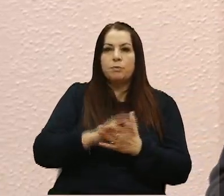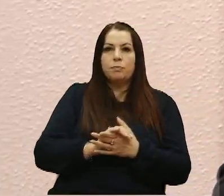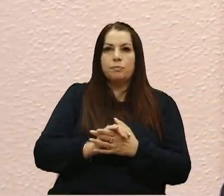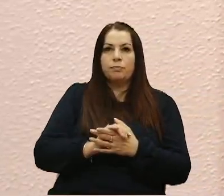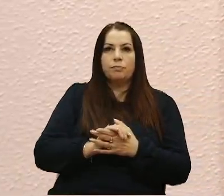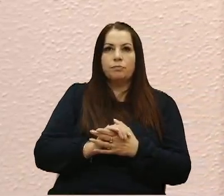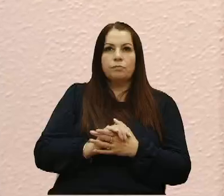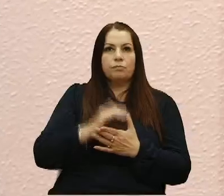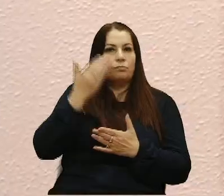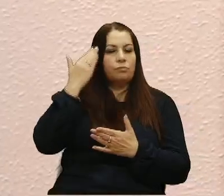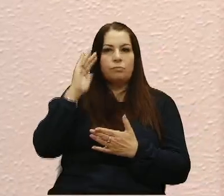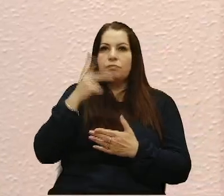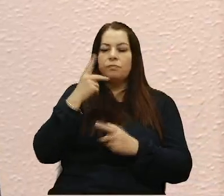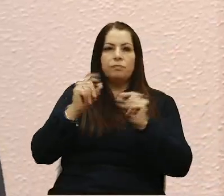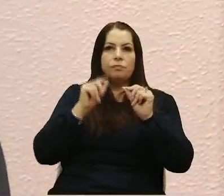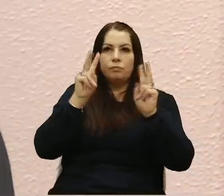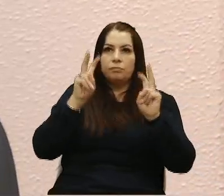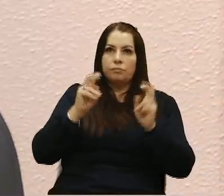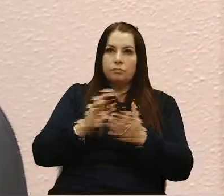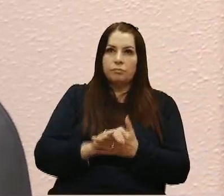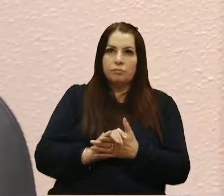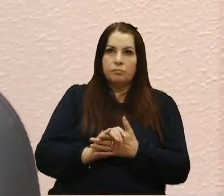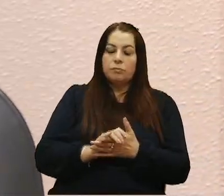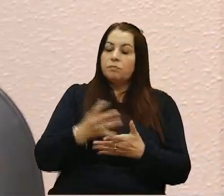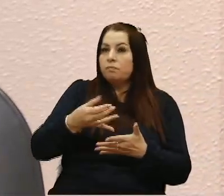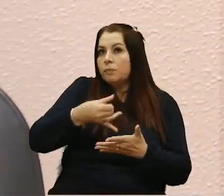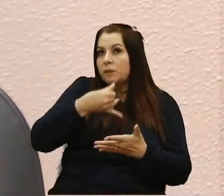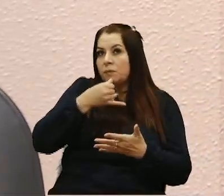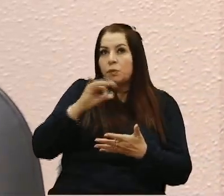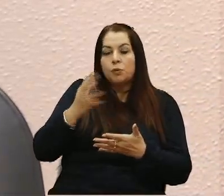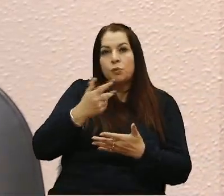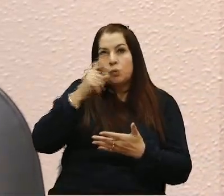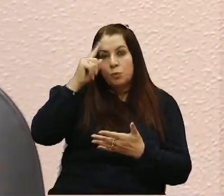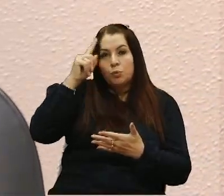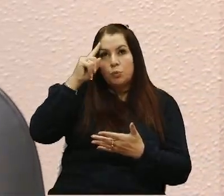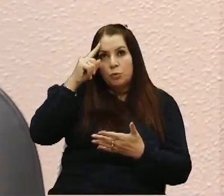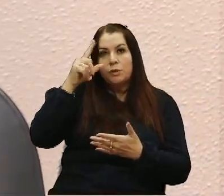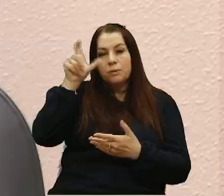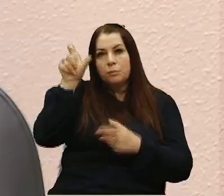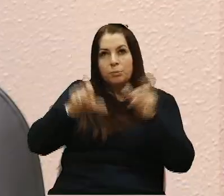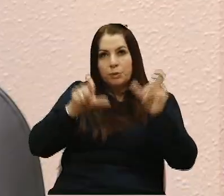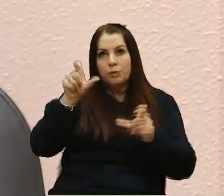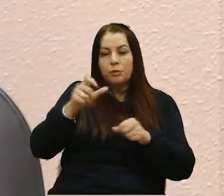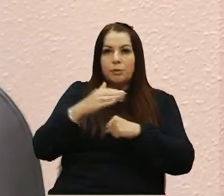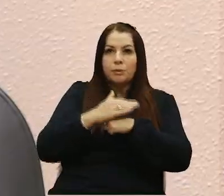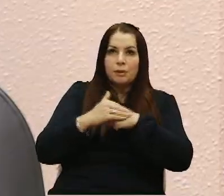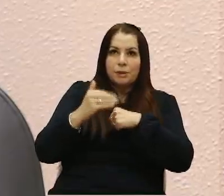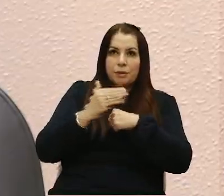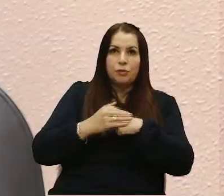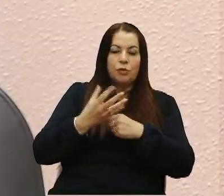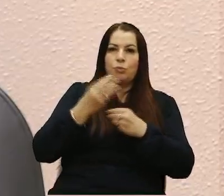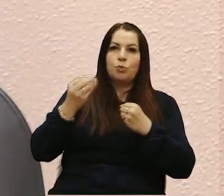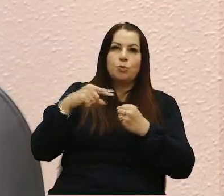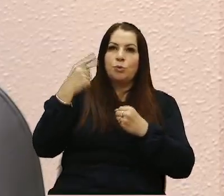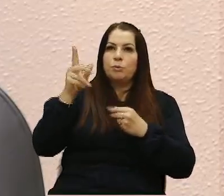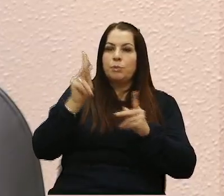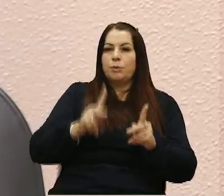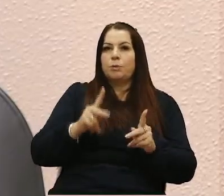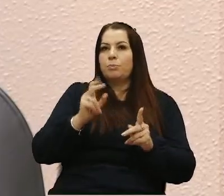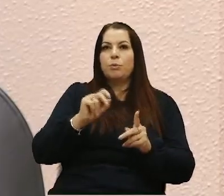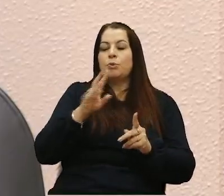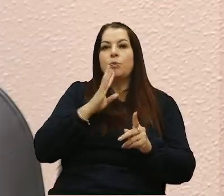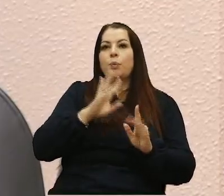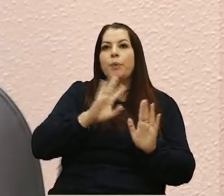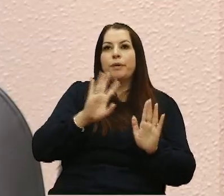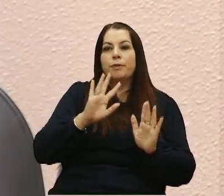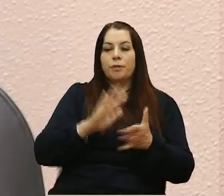que a gente não tem que falar sobre esse assunto. Infelizmente, todos os dias nós vemos pessoas queridas de muitas outras pessoas, eu posso não